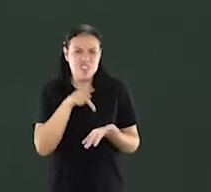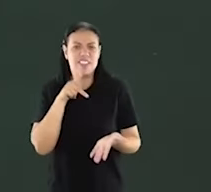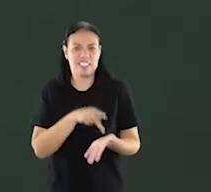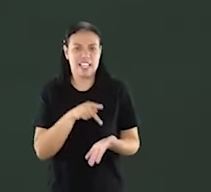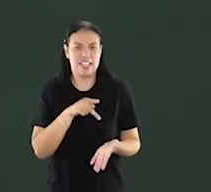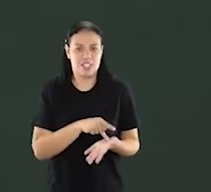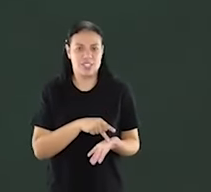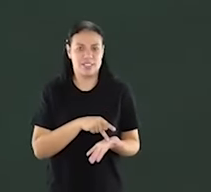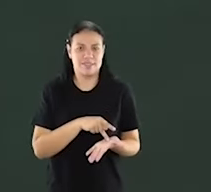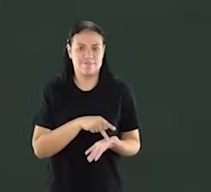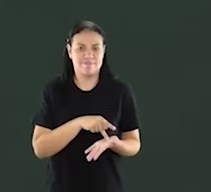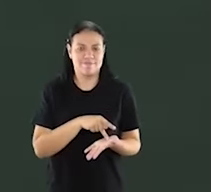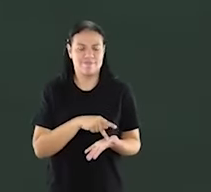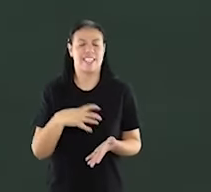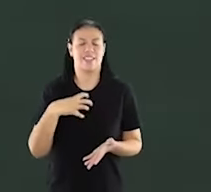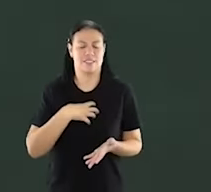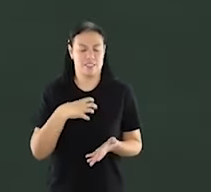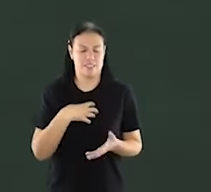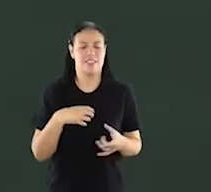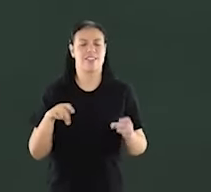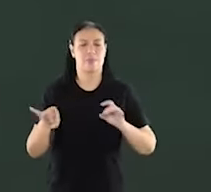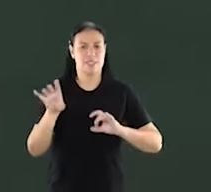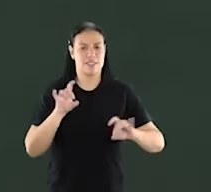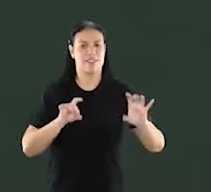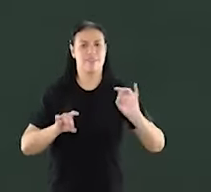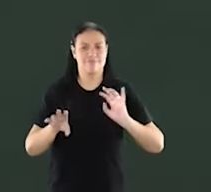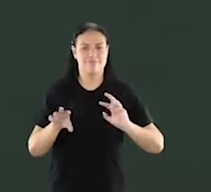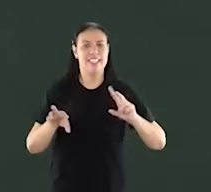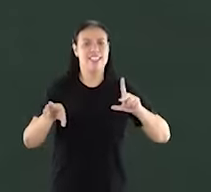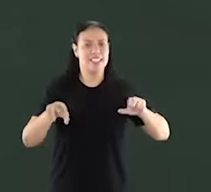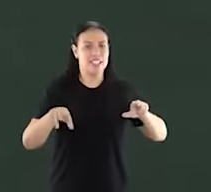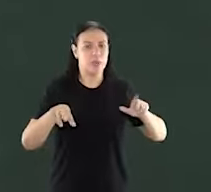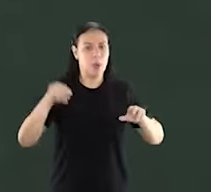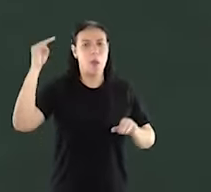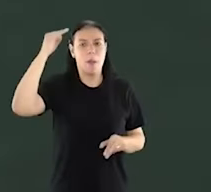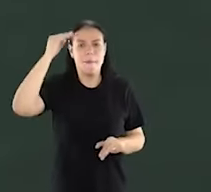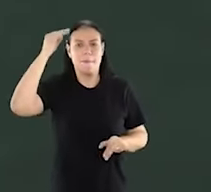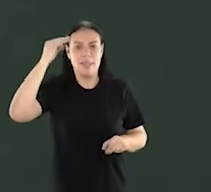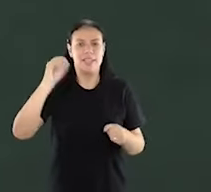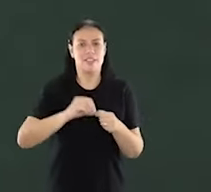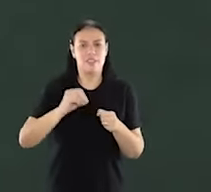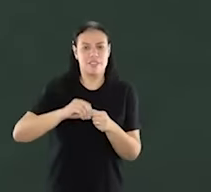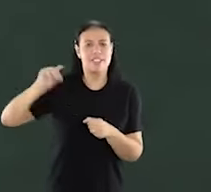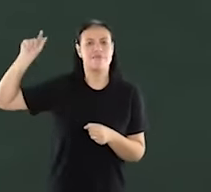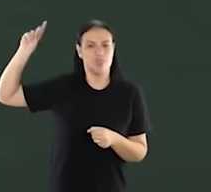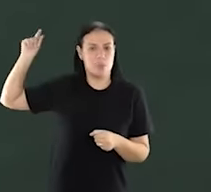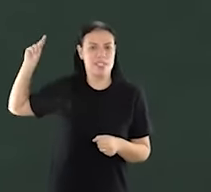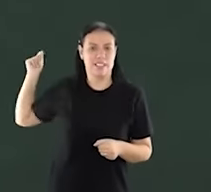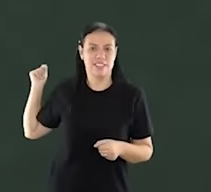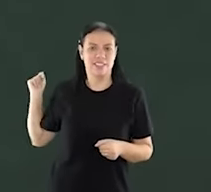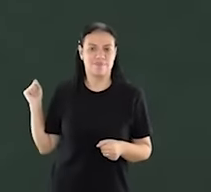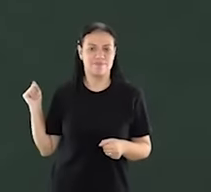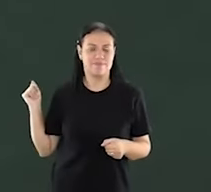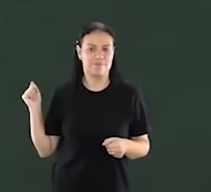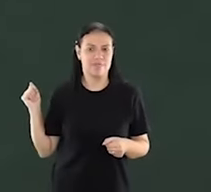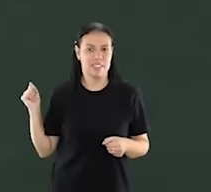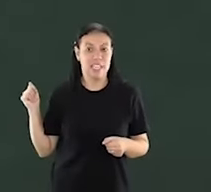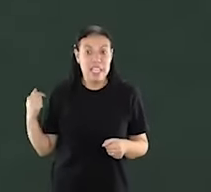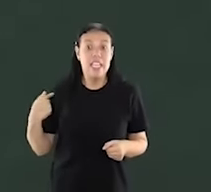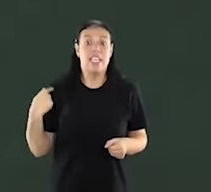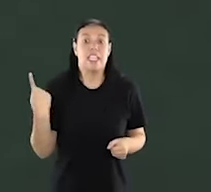a atitude de Maria, que pode refletir e reverberar na vida de todos nós, na expansão do reino de